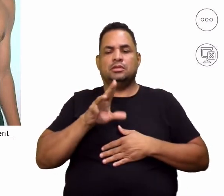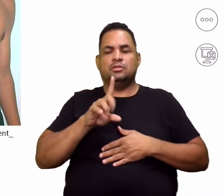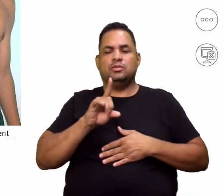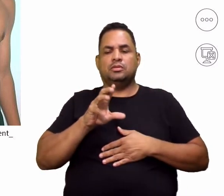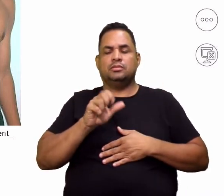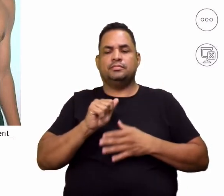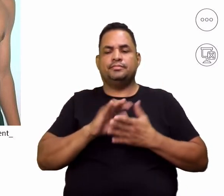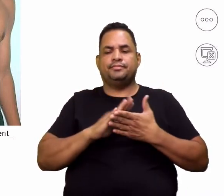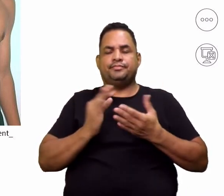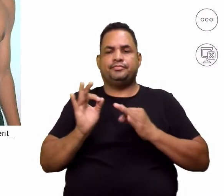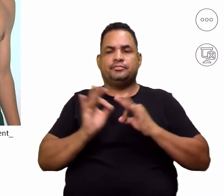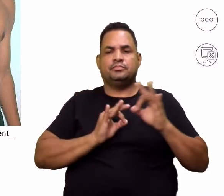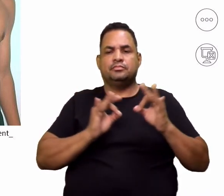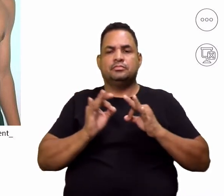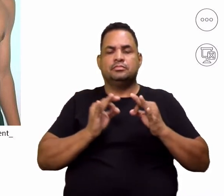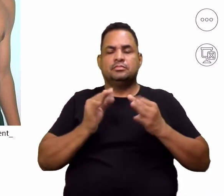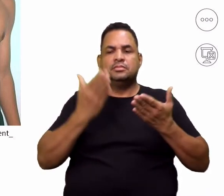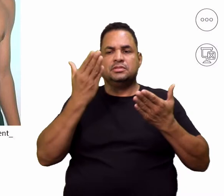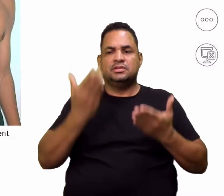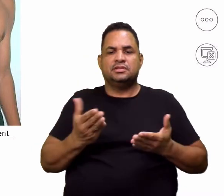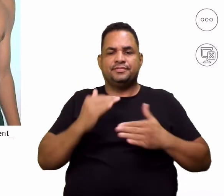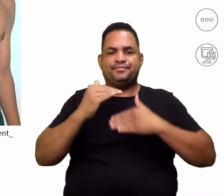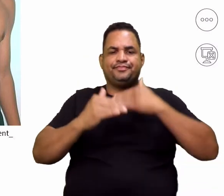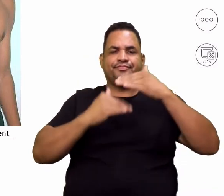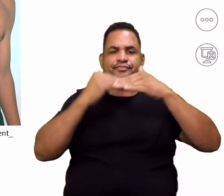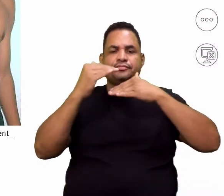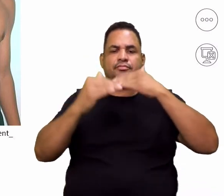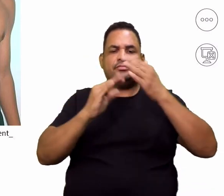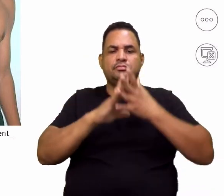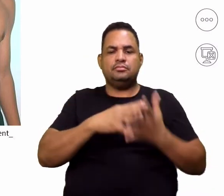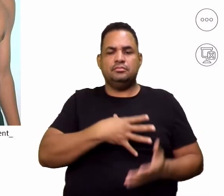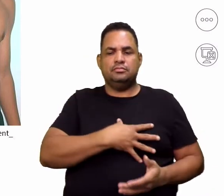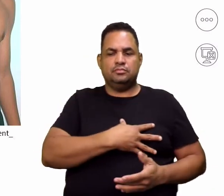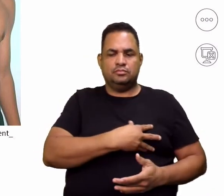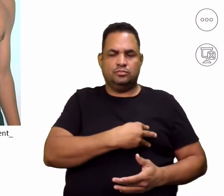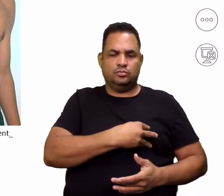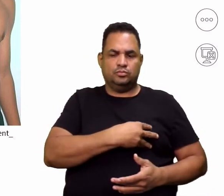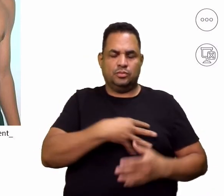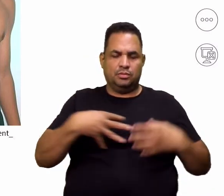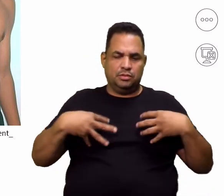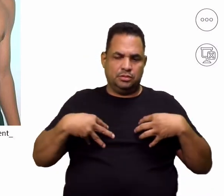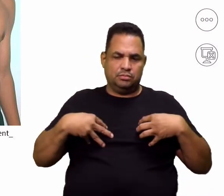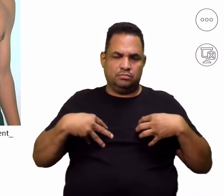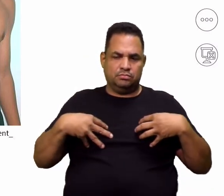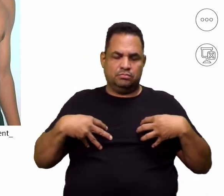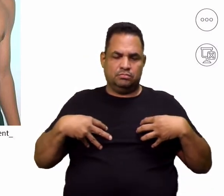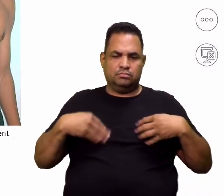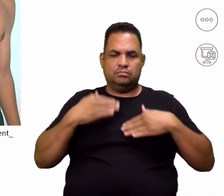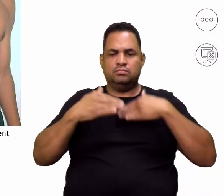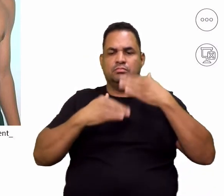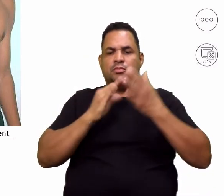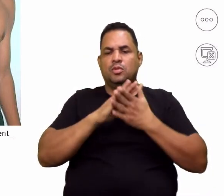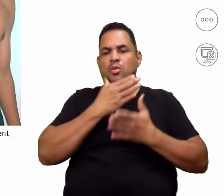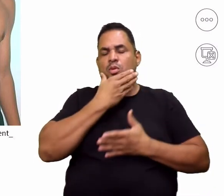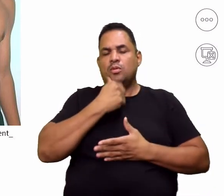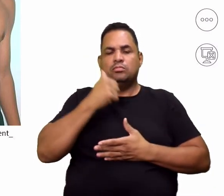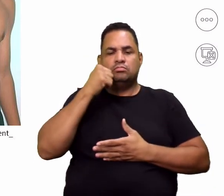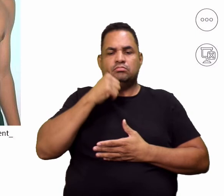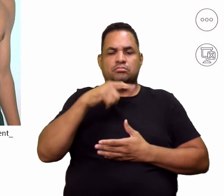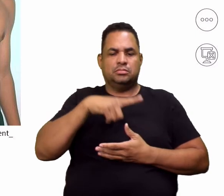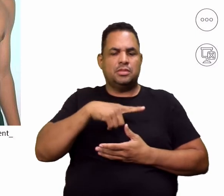Que vai formar, que seria aí no caso o desenvolvimento dos seios, dos mamilos, tá bom? O homem e a mulher têm